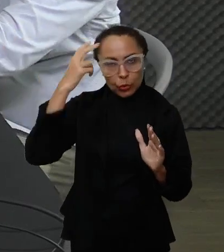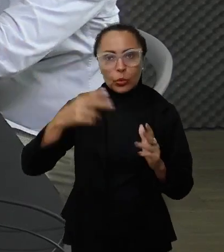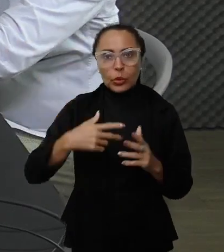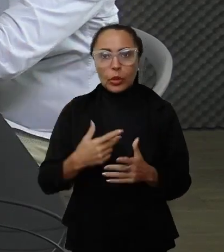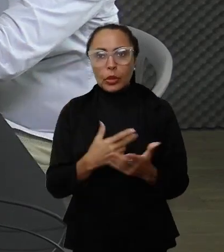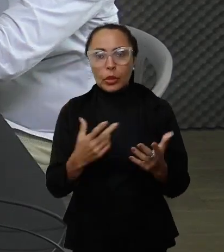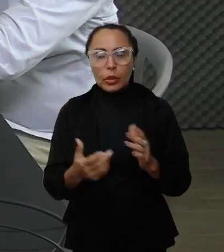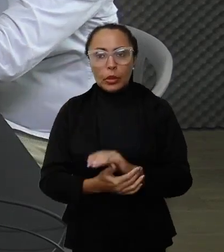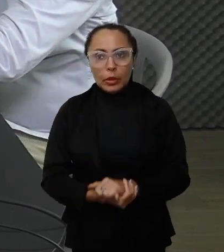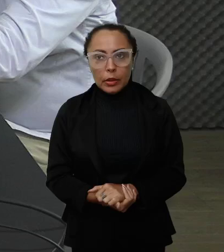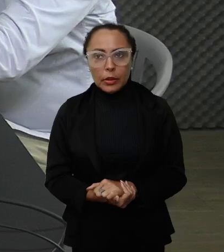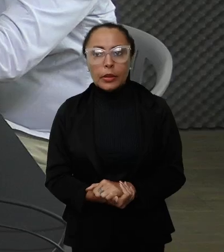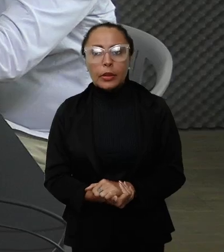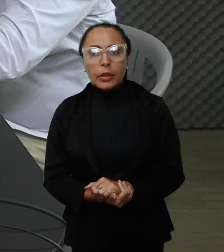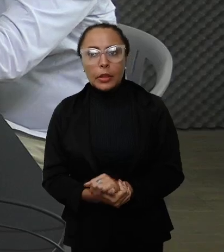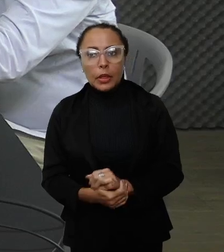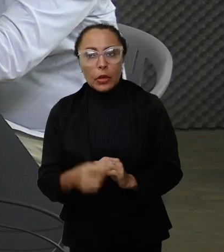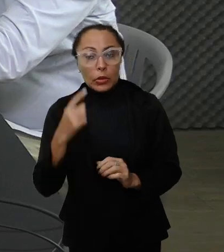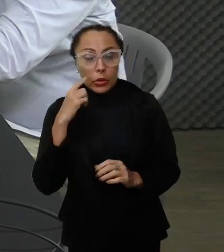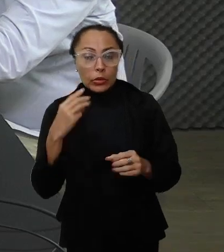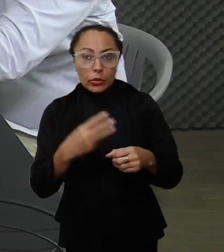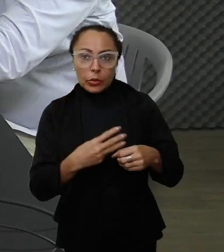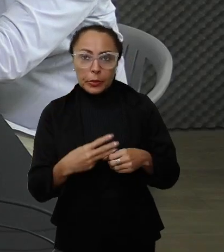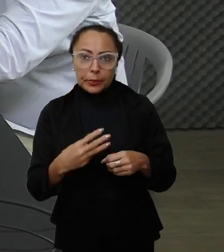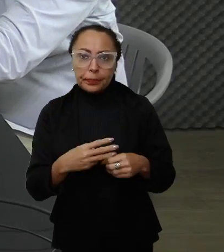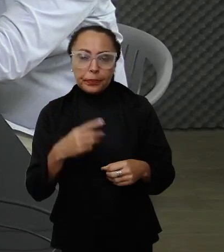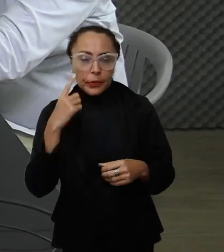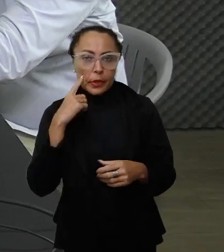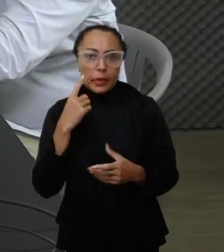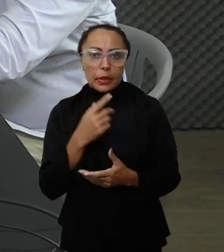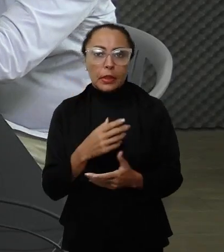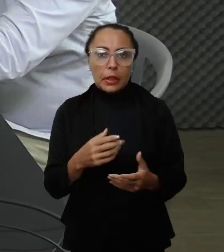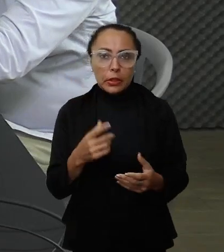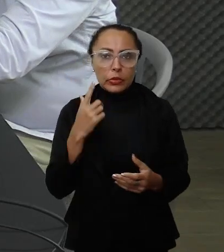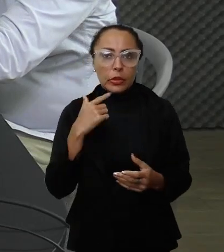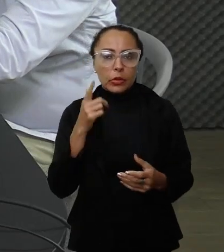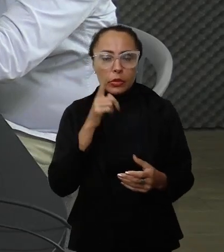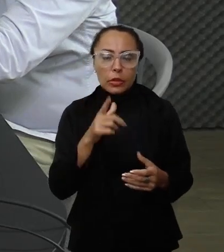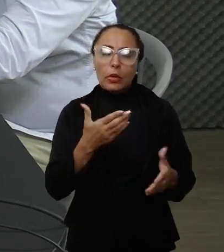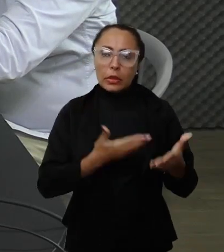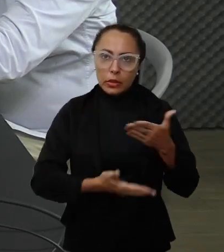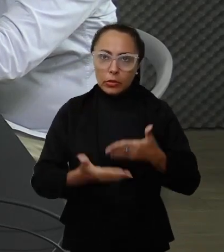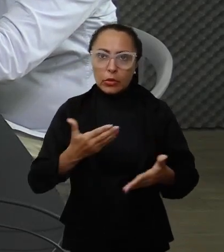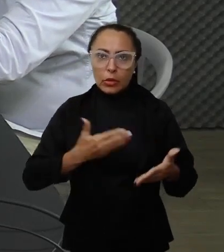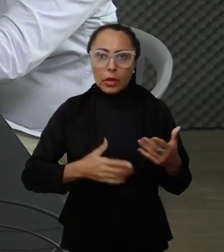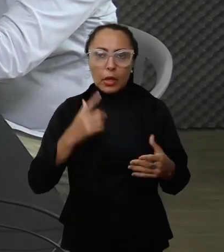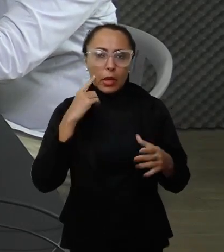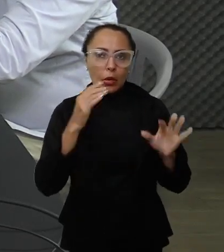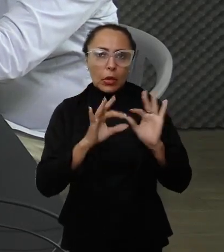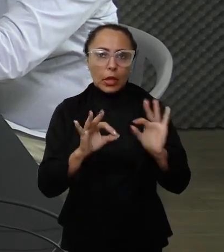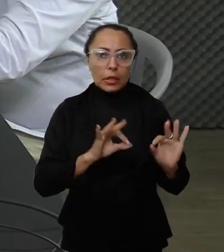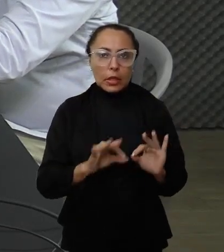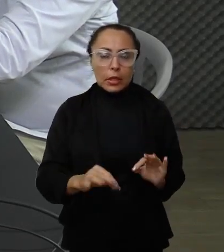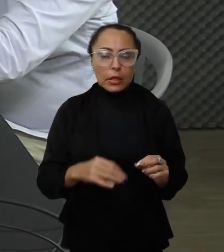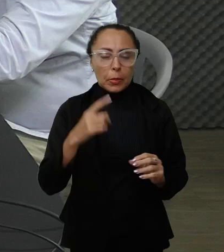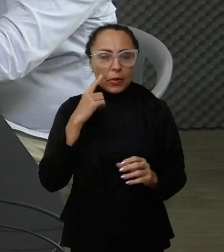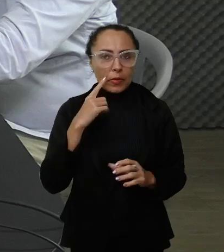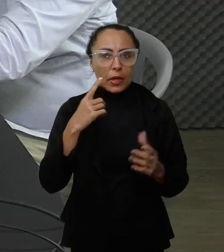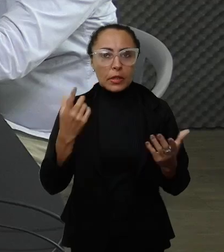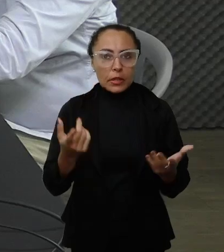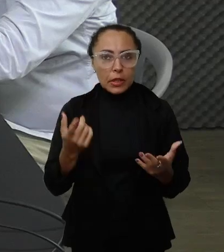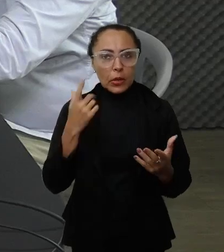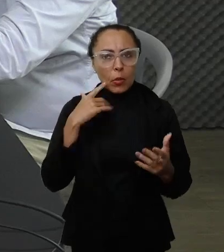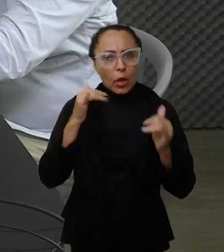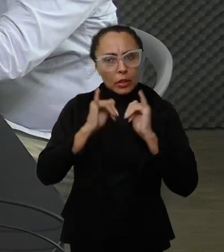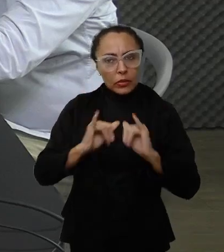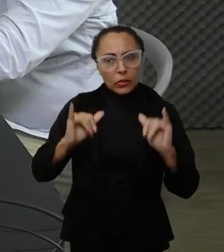assessoria. Que, Não, quando eu era da assessoria de imprensa da cidade, aí eu consegui articular com a TV Globo para para ir levar fazer um esse programa, programa, isso, entendi.